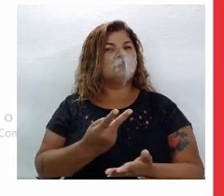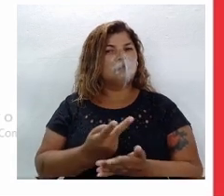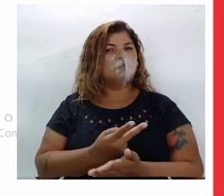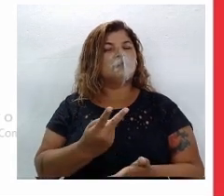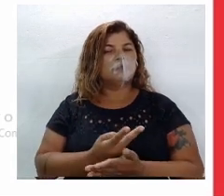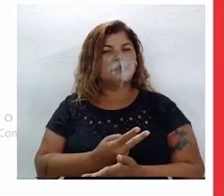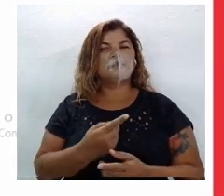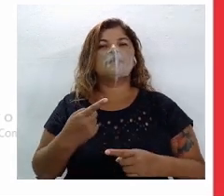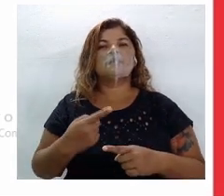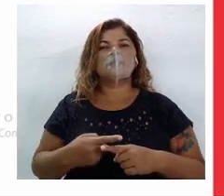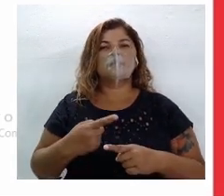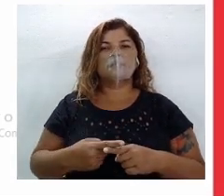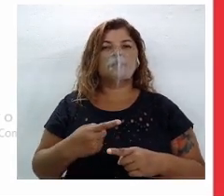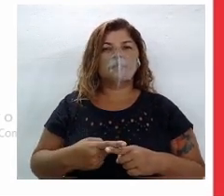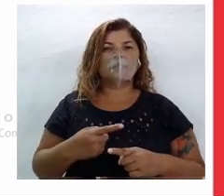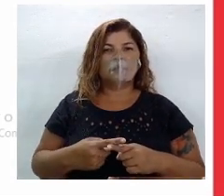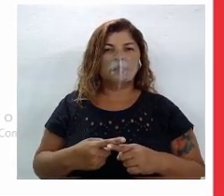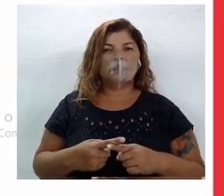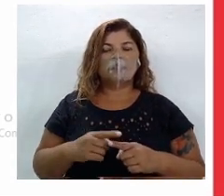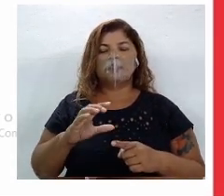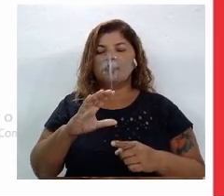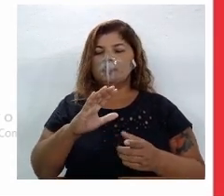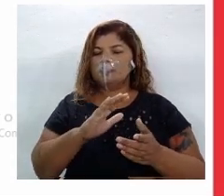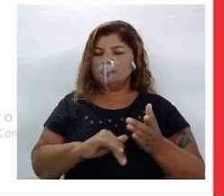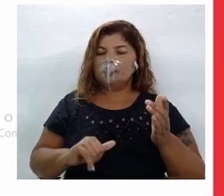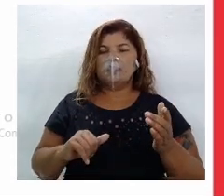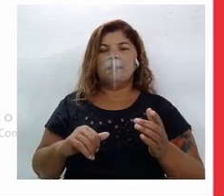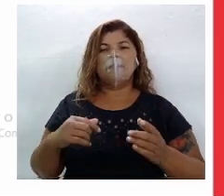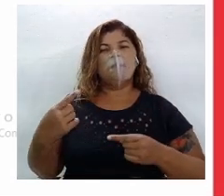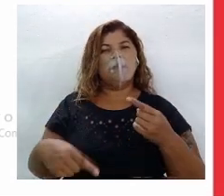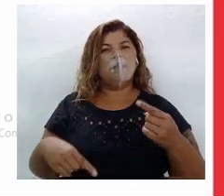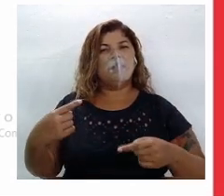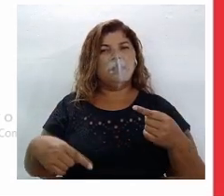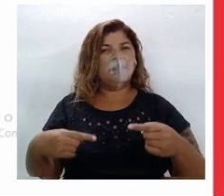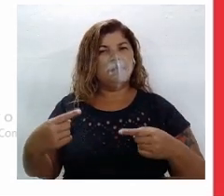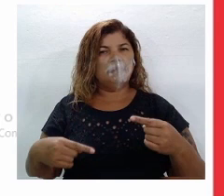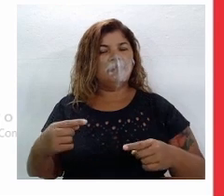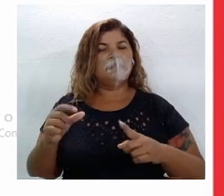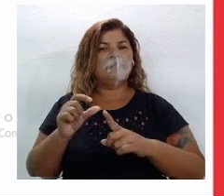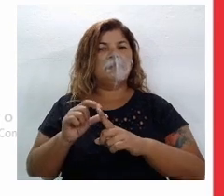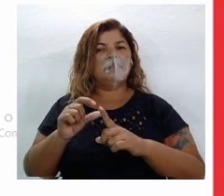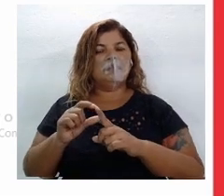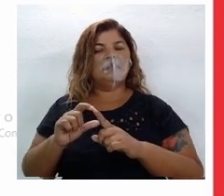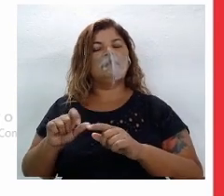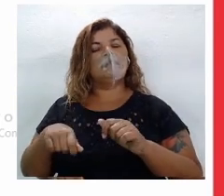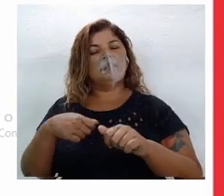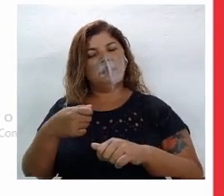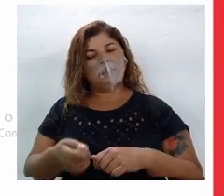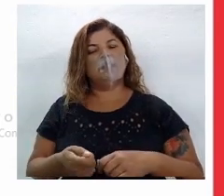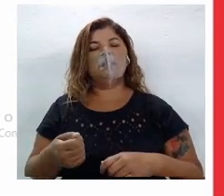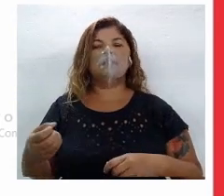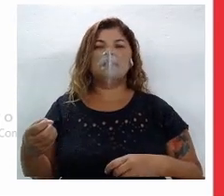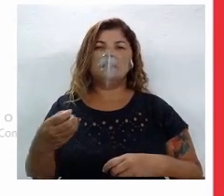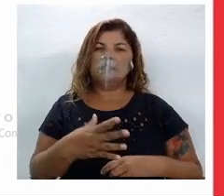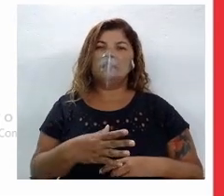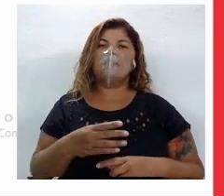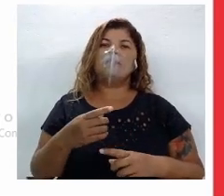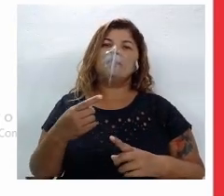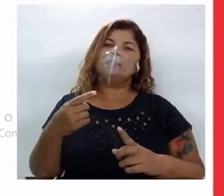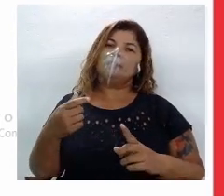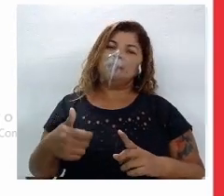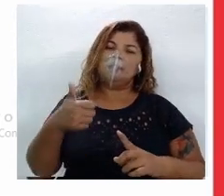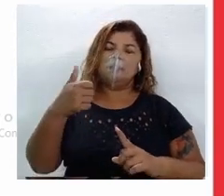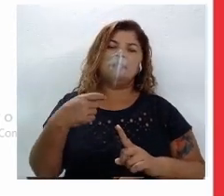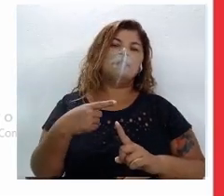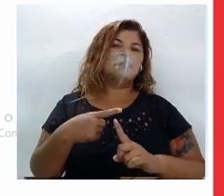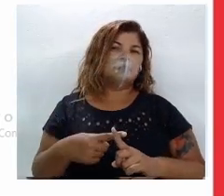gostaria de salientar. Veja só, por quê? Retirando a conotação polêmica da palavra e dando uma característica